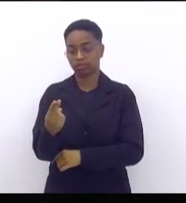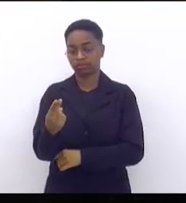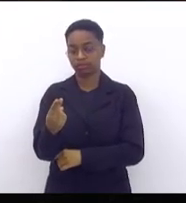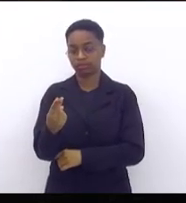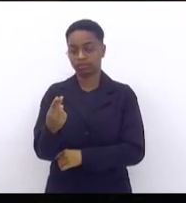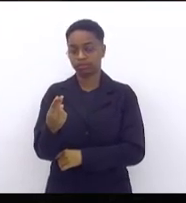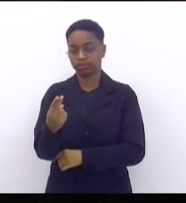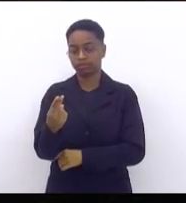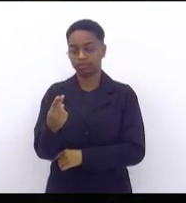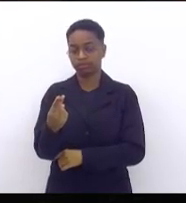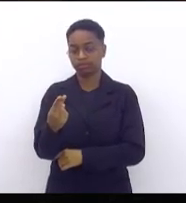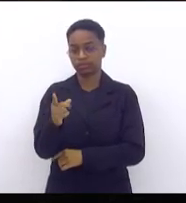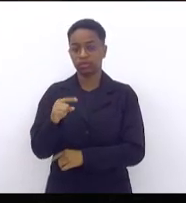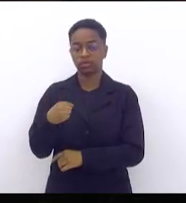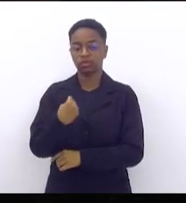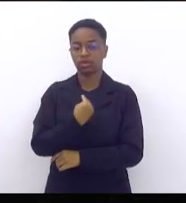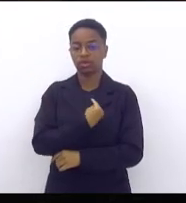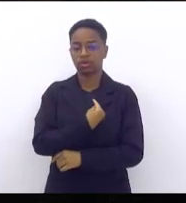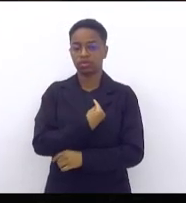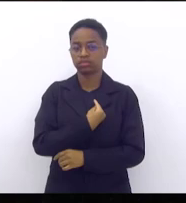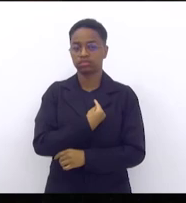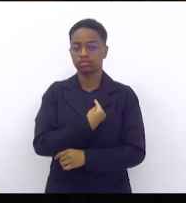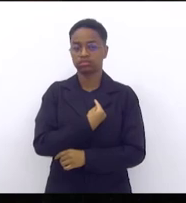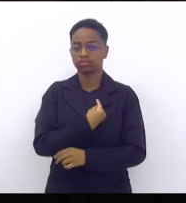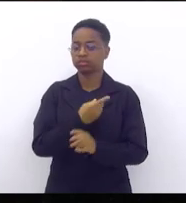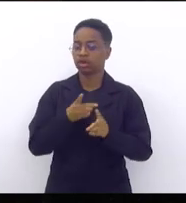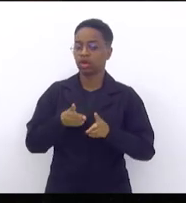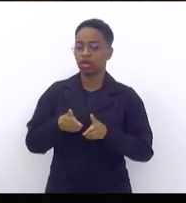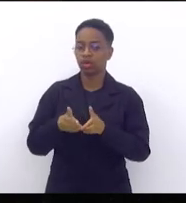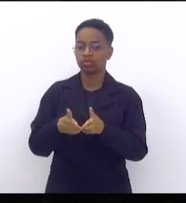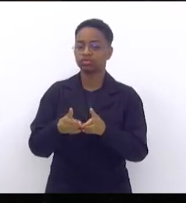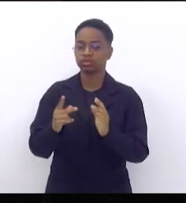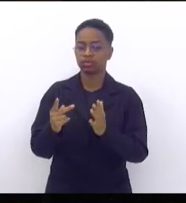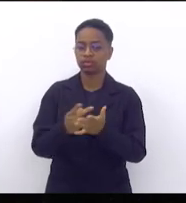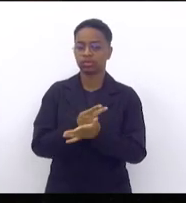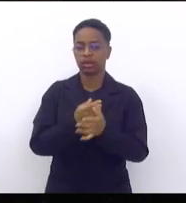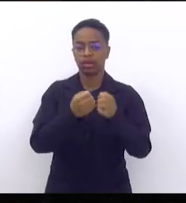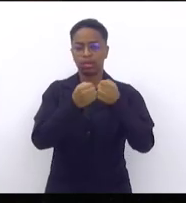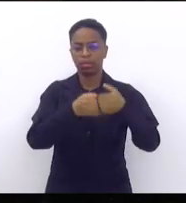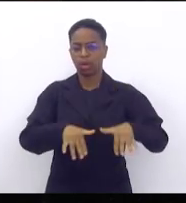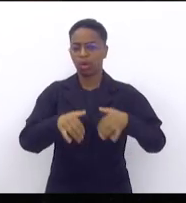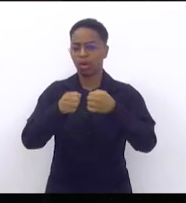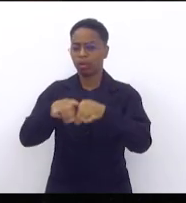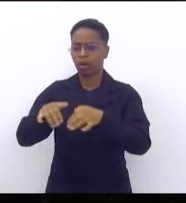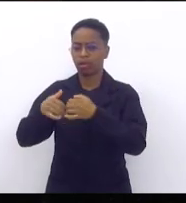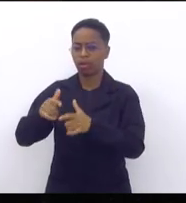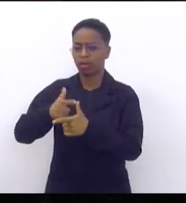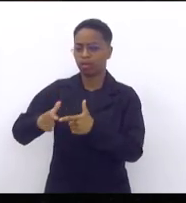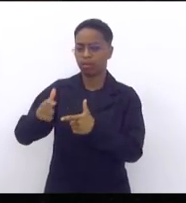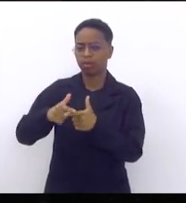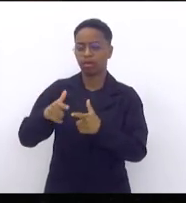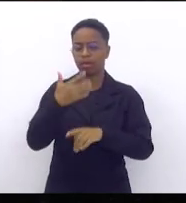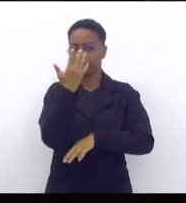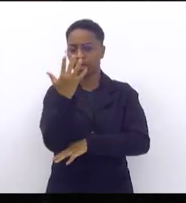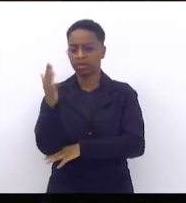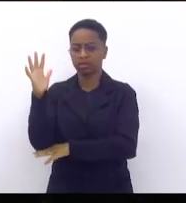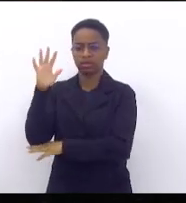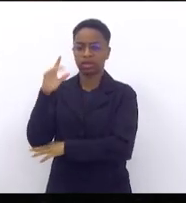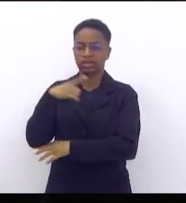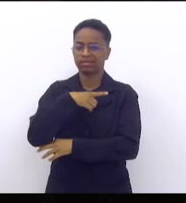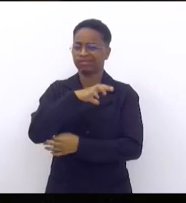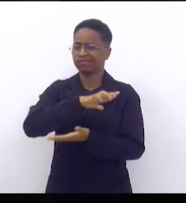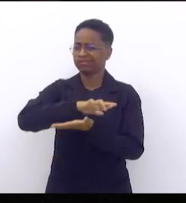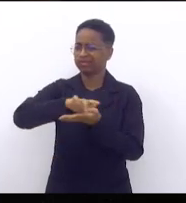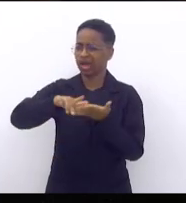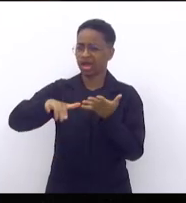vamos ficar enfrentando desgraças em cima de desgraças, com milhares, centenas